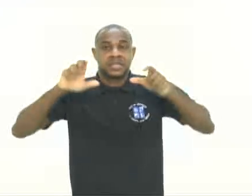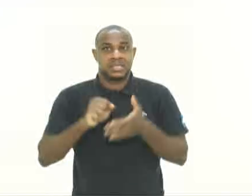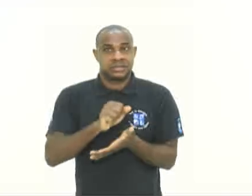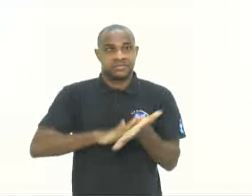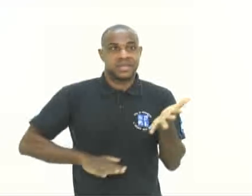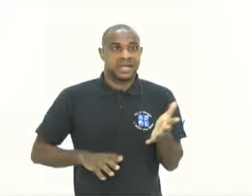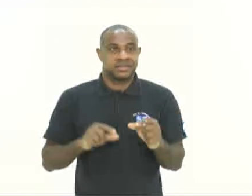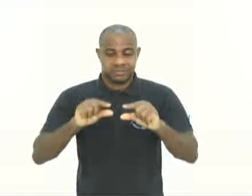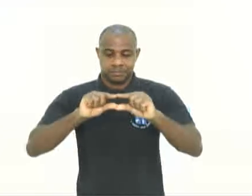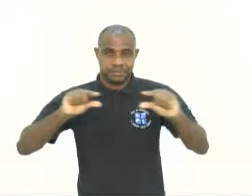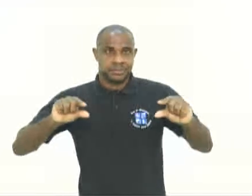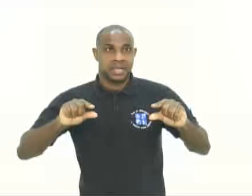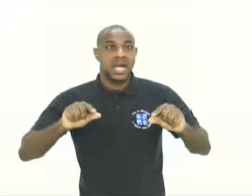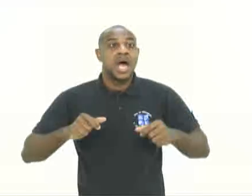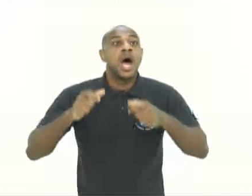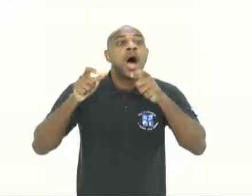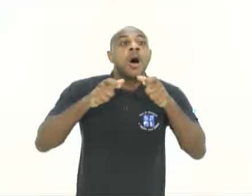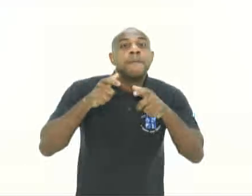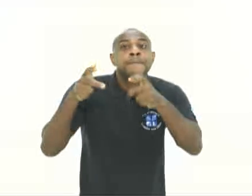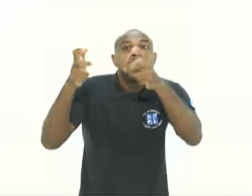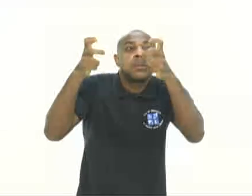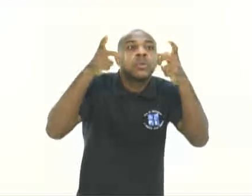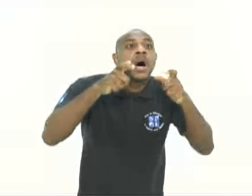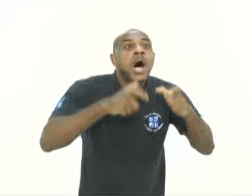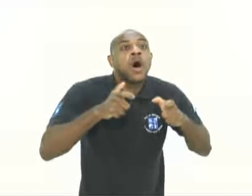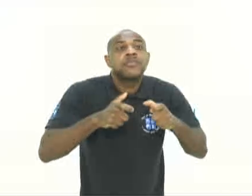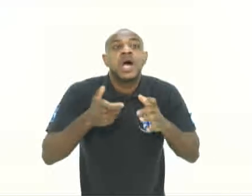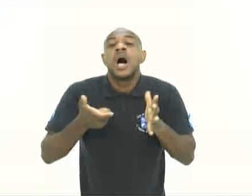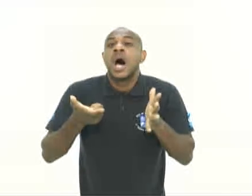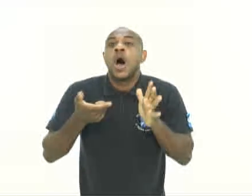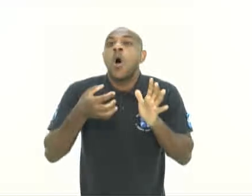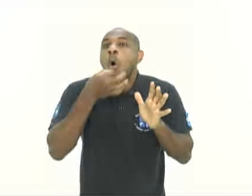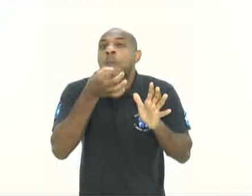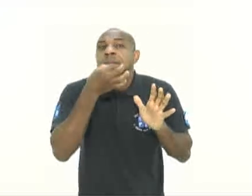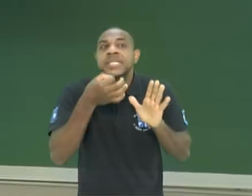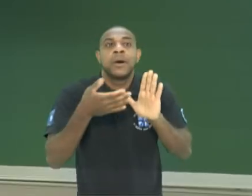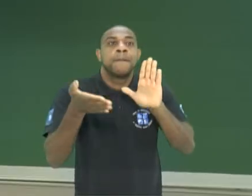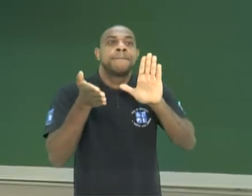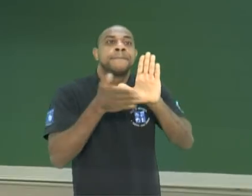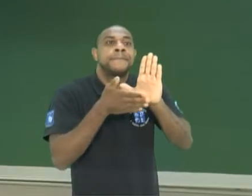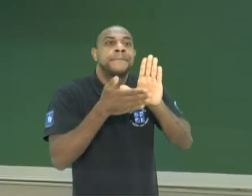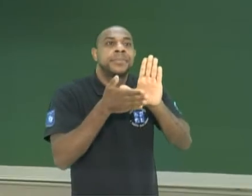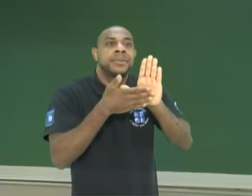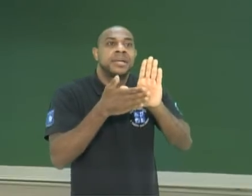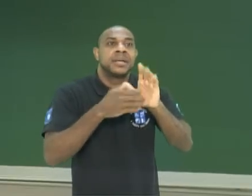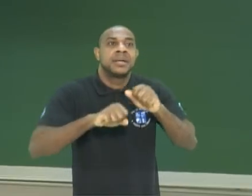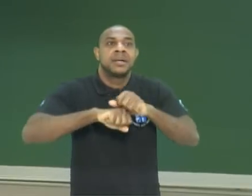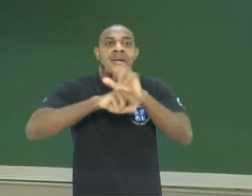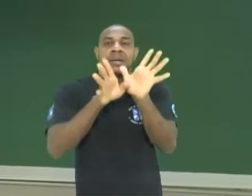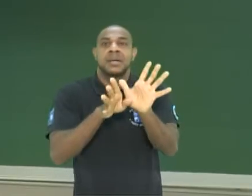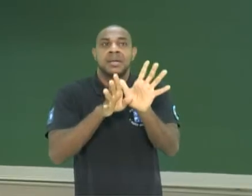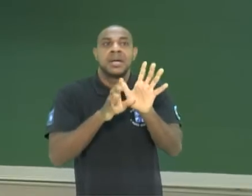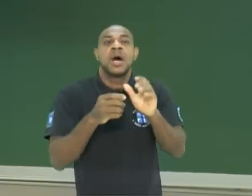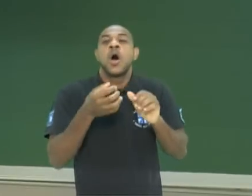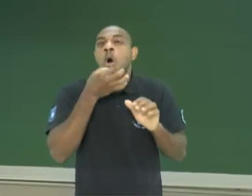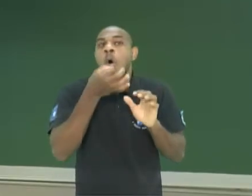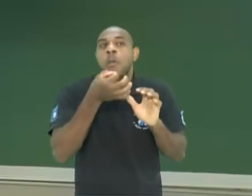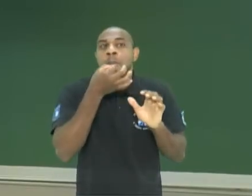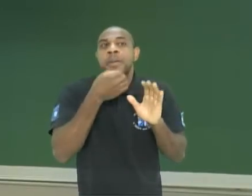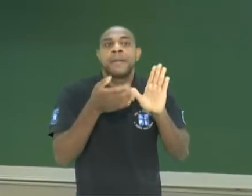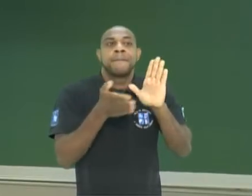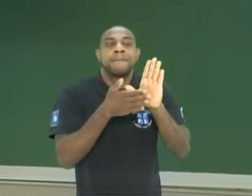que é localizar as opiniões explícitas do autor. Então, agora você vai ver quais são as